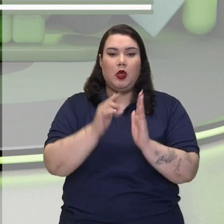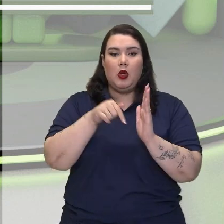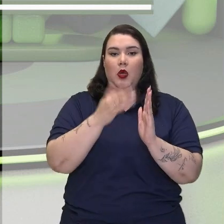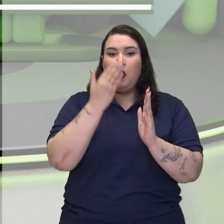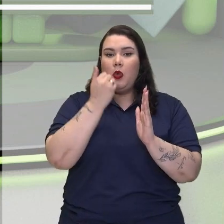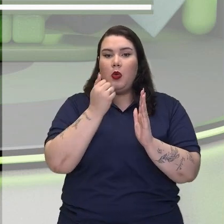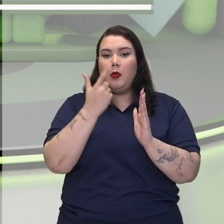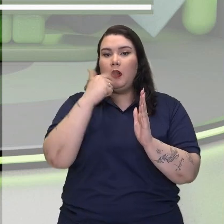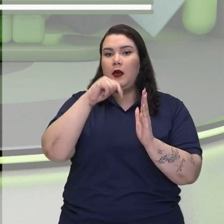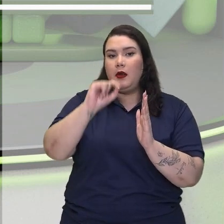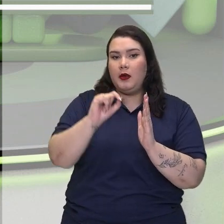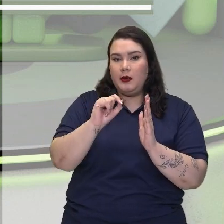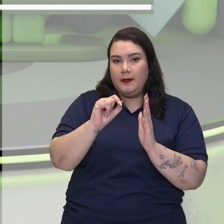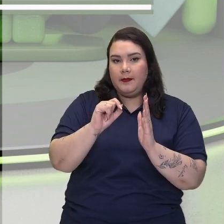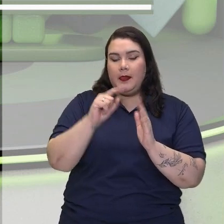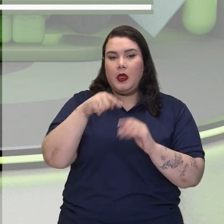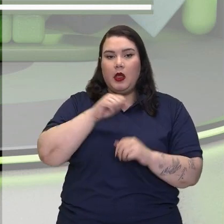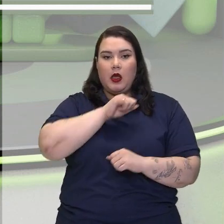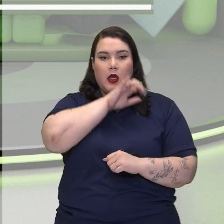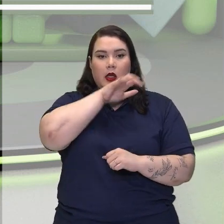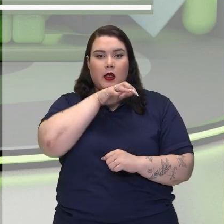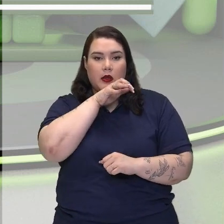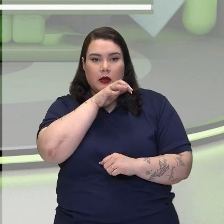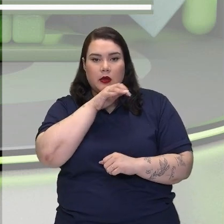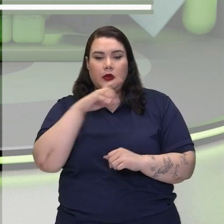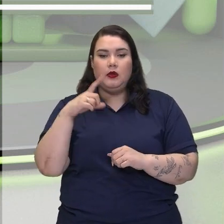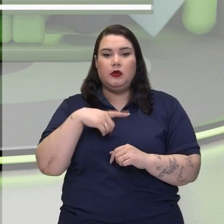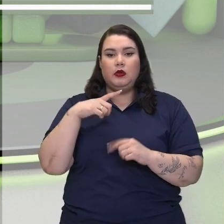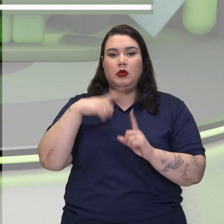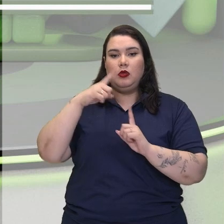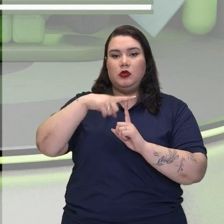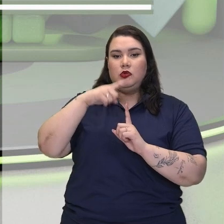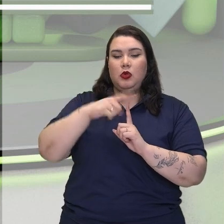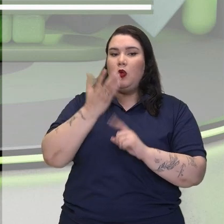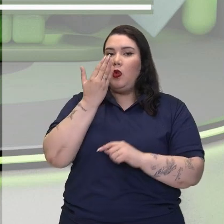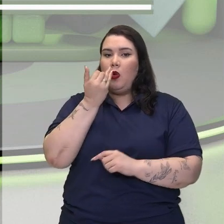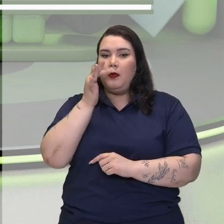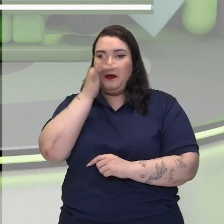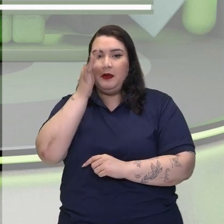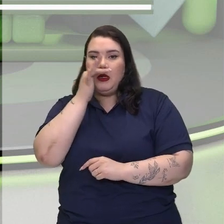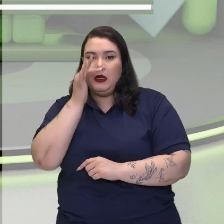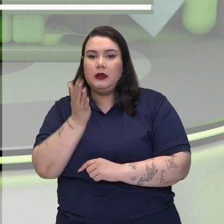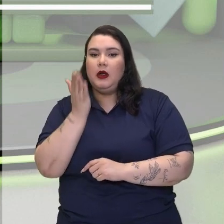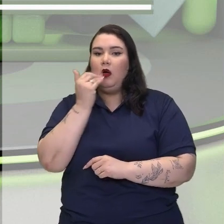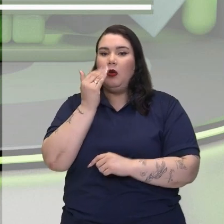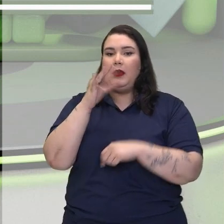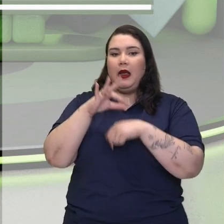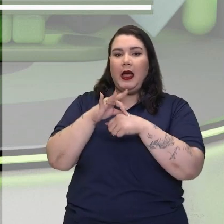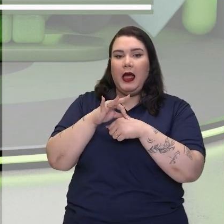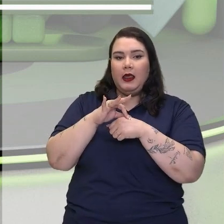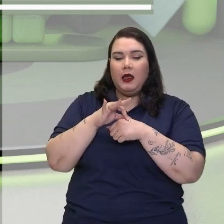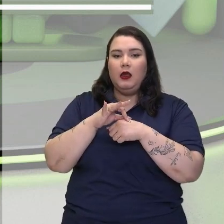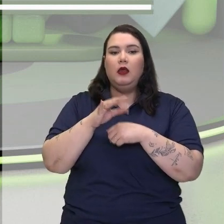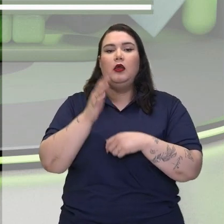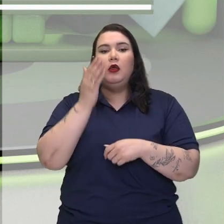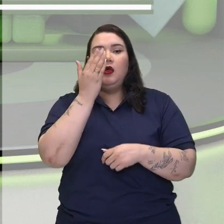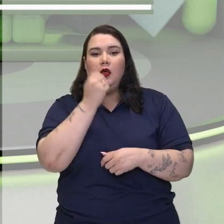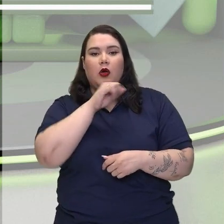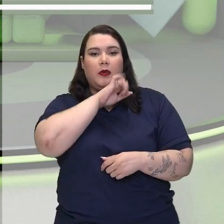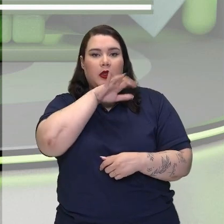Ali ao centro. São animais que são herbívoros, carnívoros ou onívoros. Né? Lembrando que